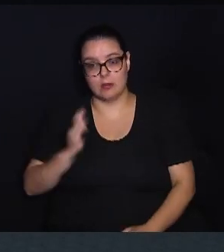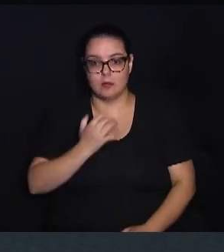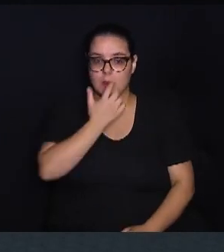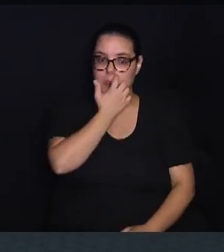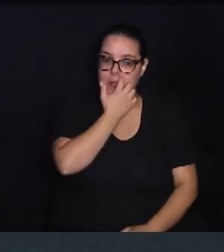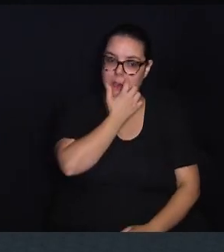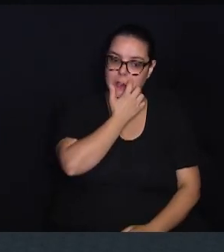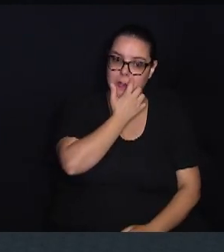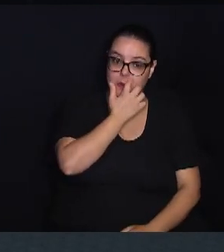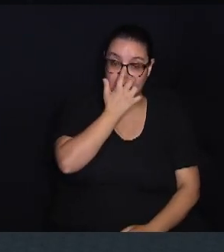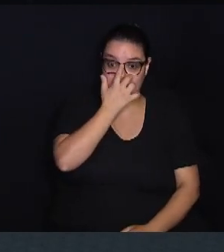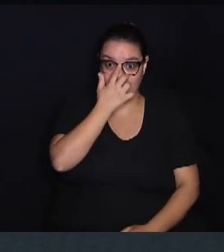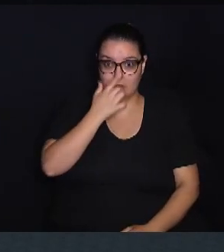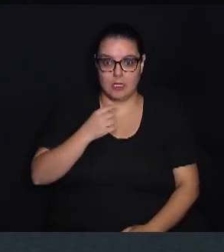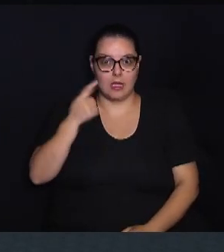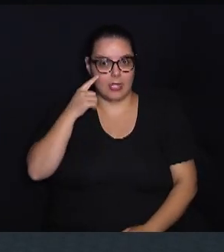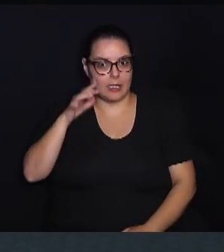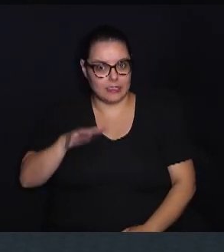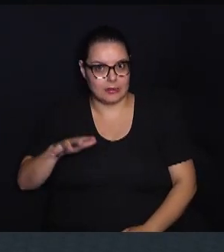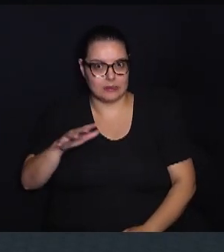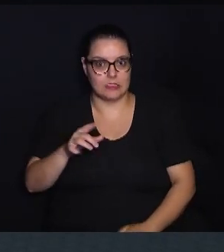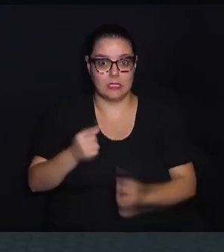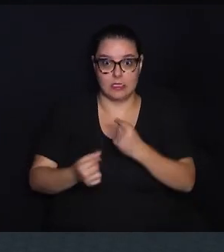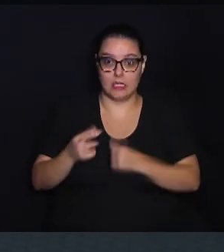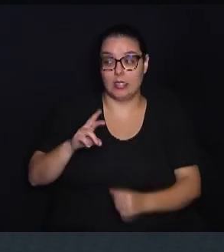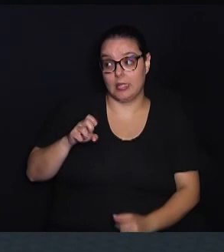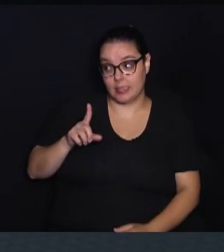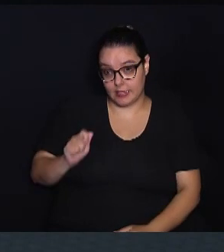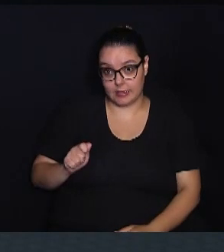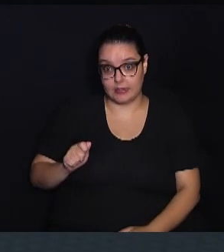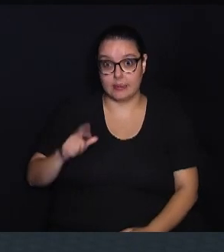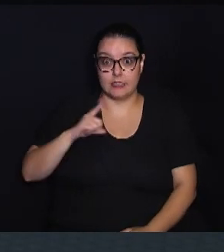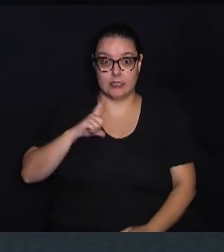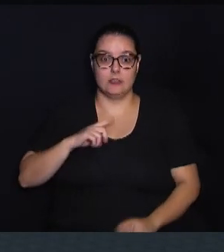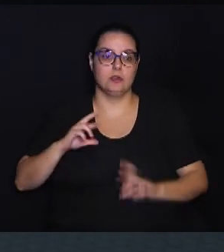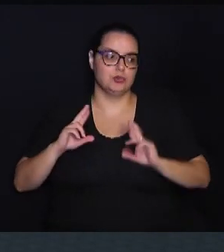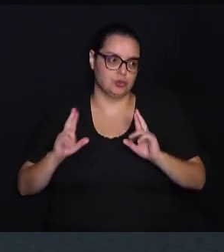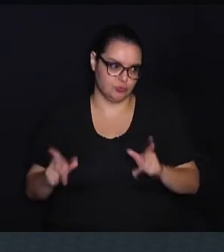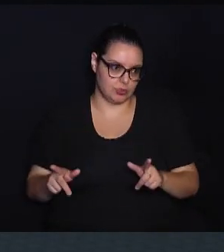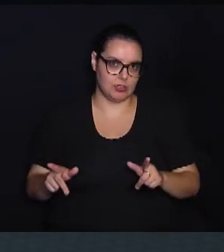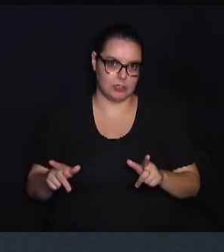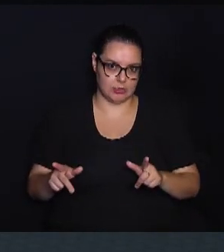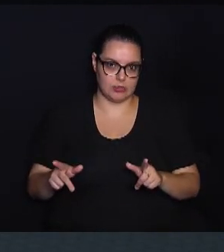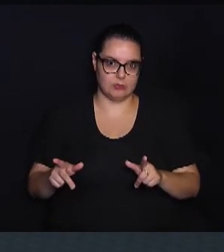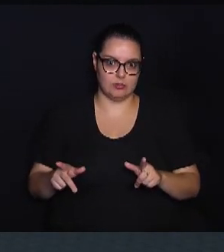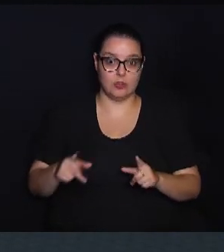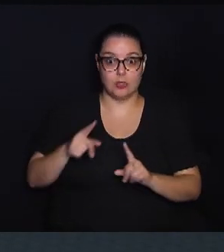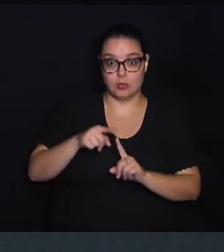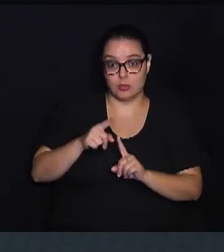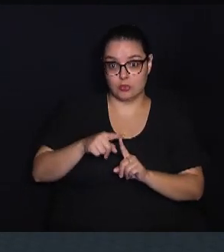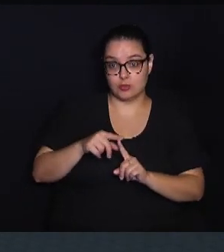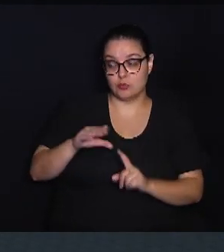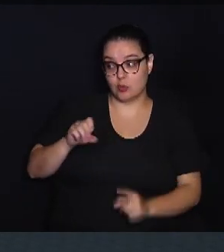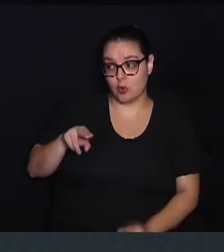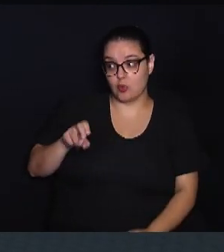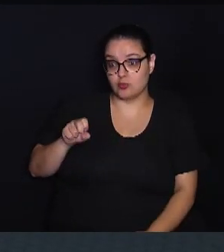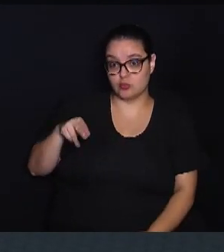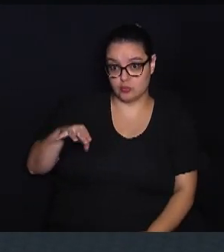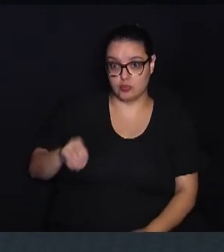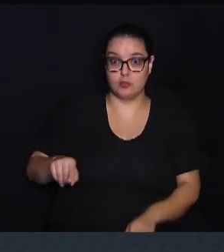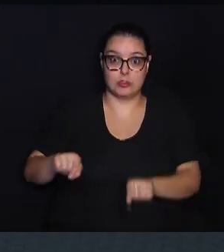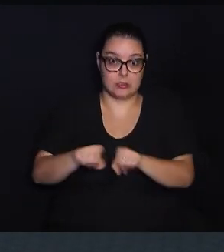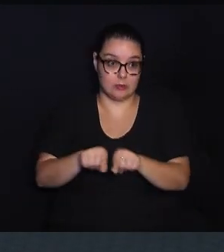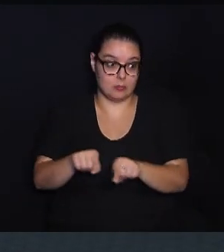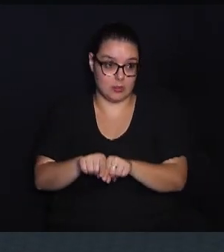né? Haja vista que a dimensão das rendas que as famílias têm são muito diferentes e o tipo de consumo também que